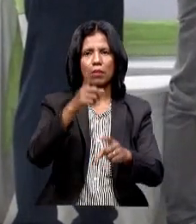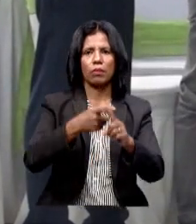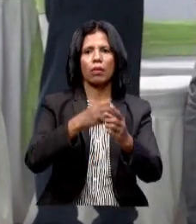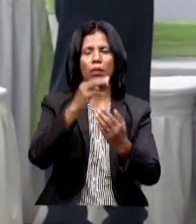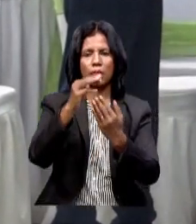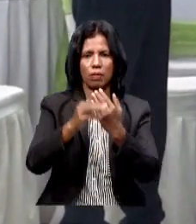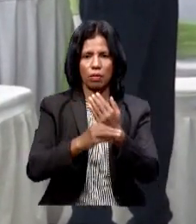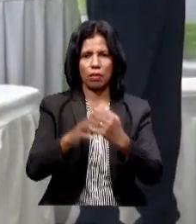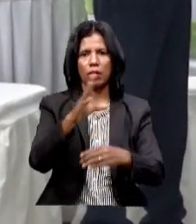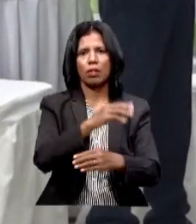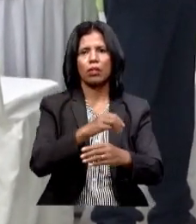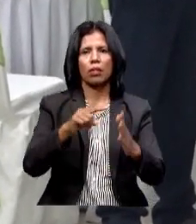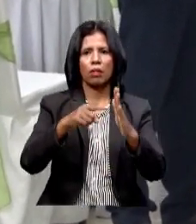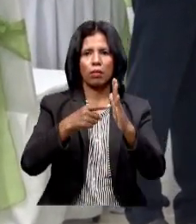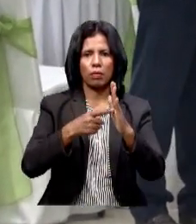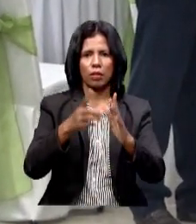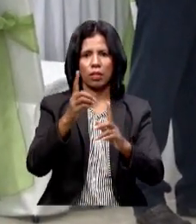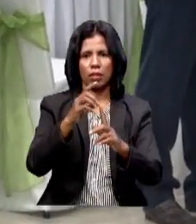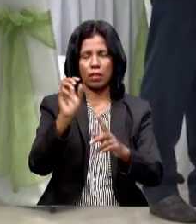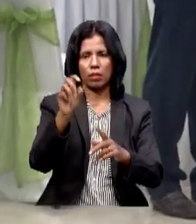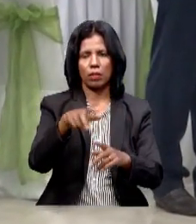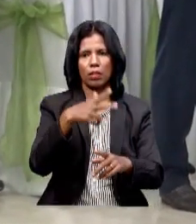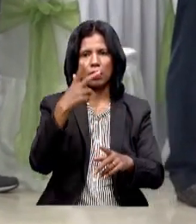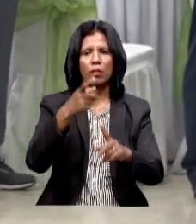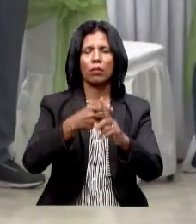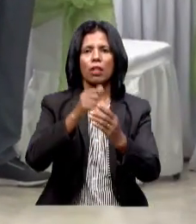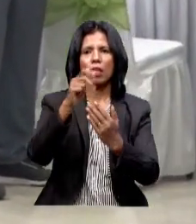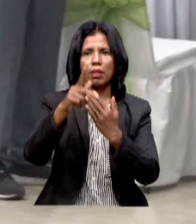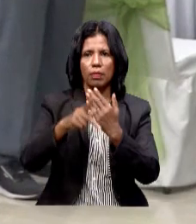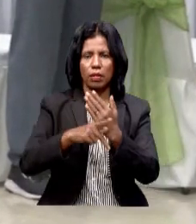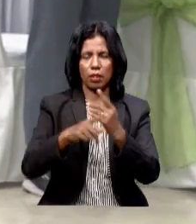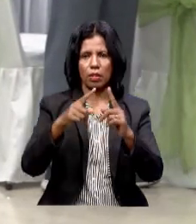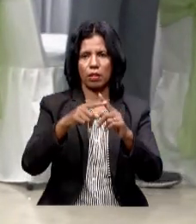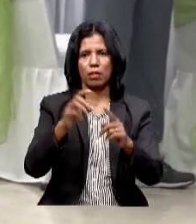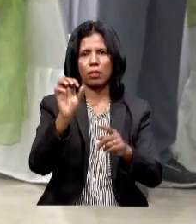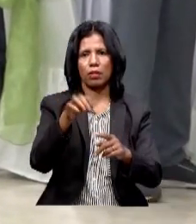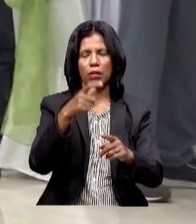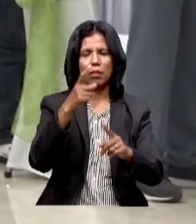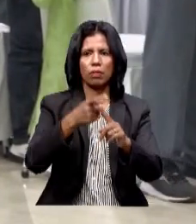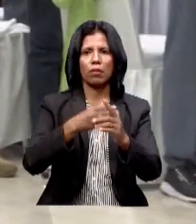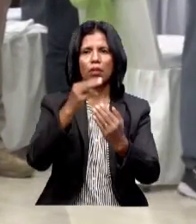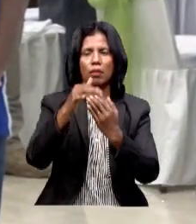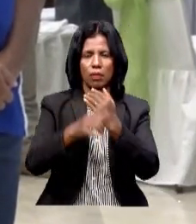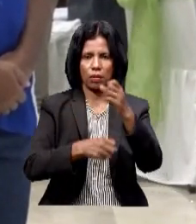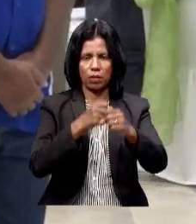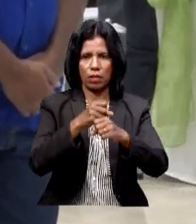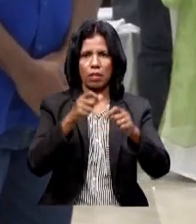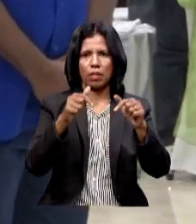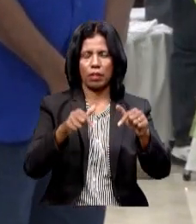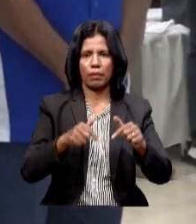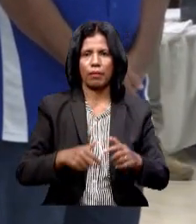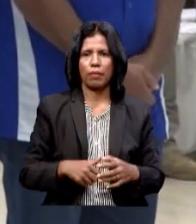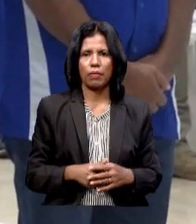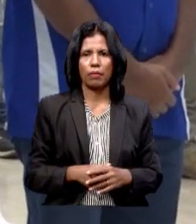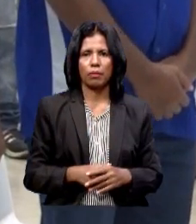no campanha eleitoral se ahu e ele oron stanu recencia fula abril, to oron stanu recencia fula maio tinha ne. Agostinho da